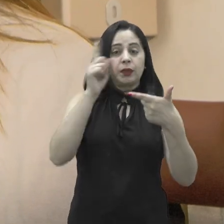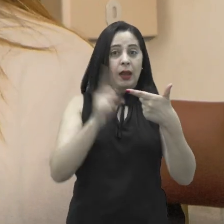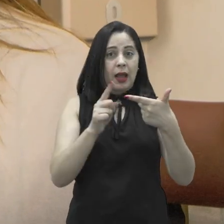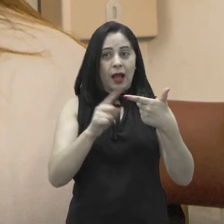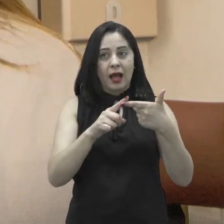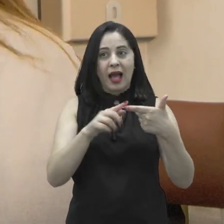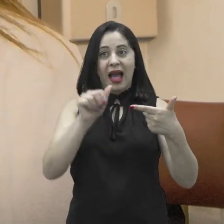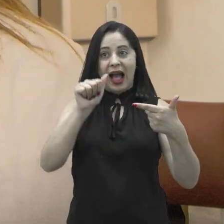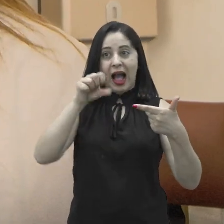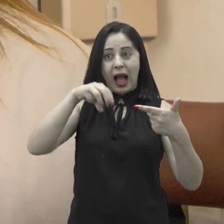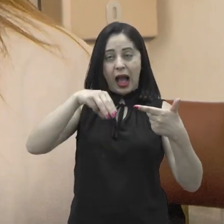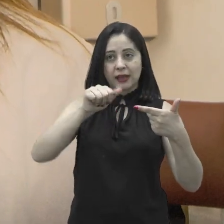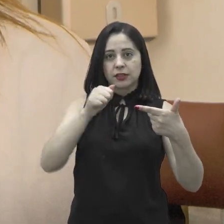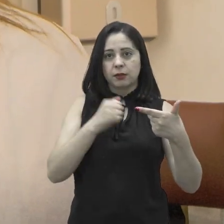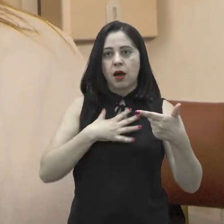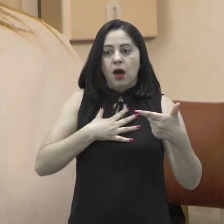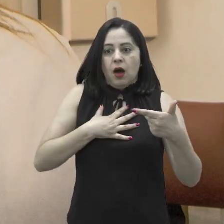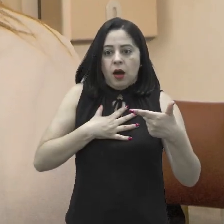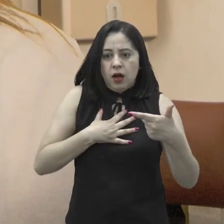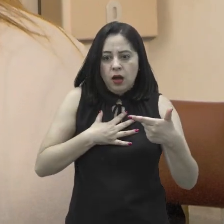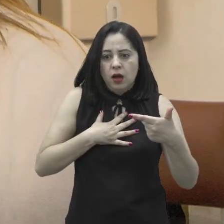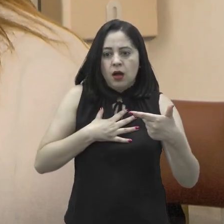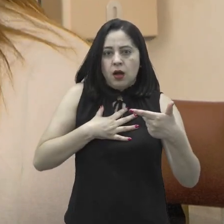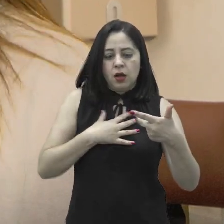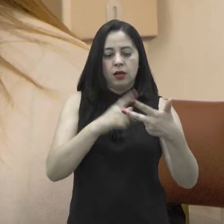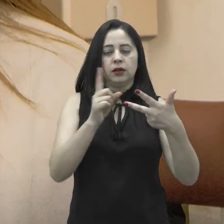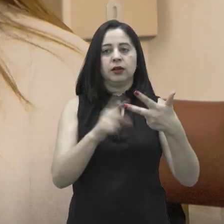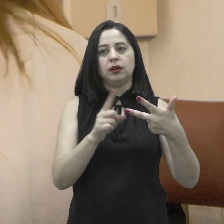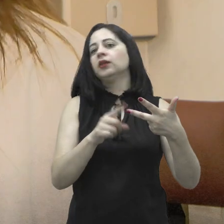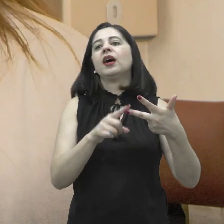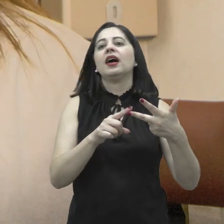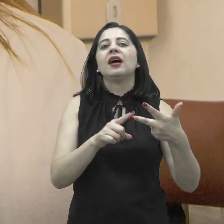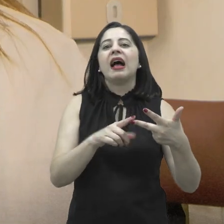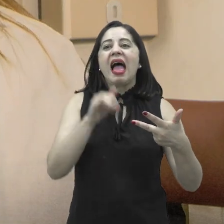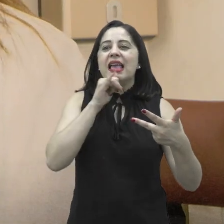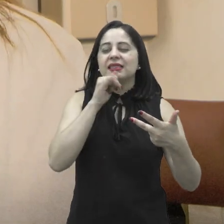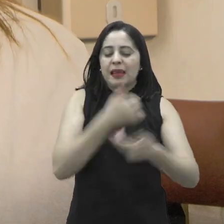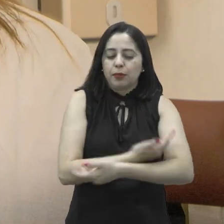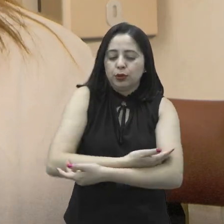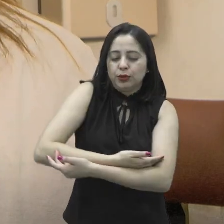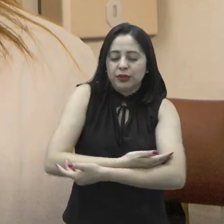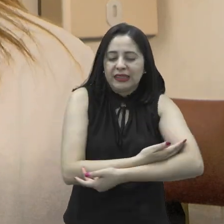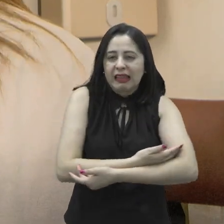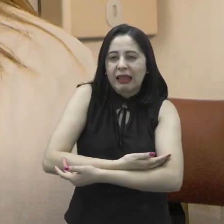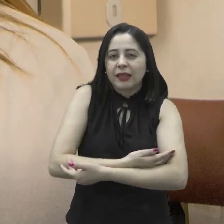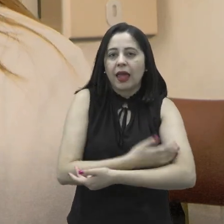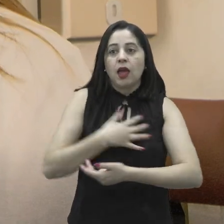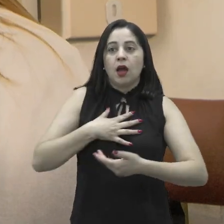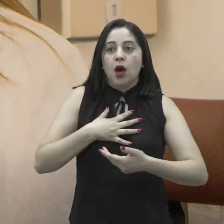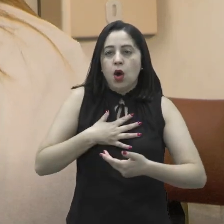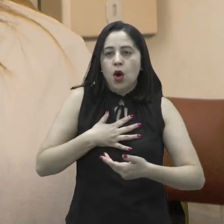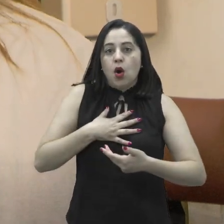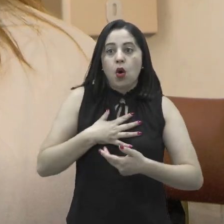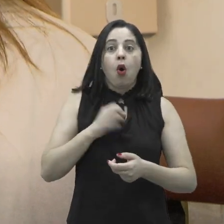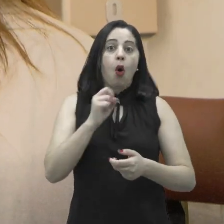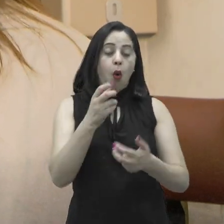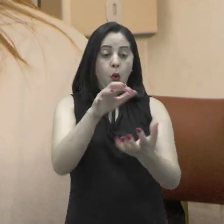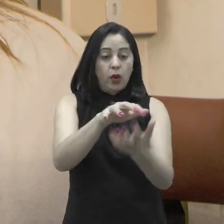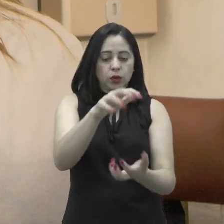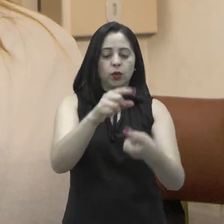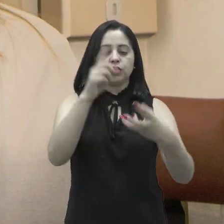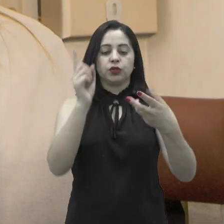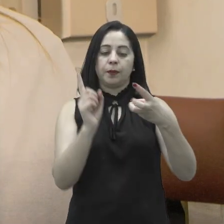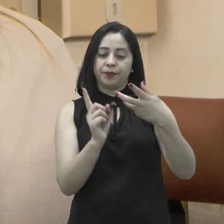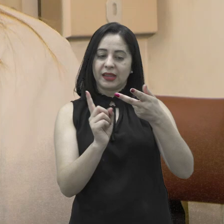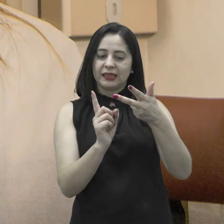gente tem a asma, que é um grupo também bem frequente, bebexador, a tosse do idoso, o cansaço. Tem as